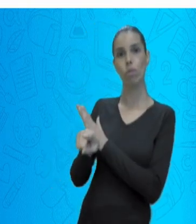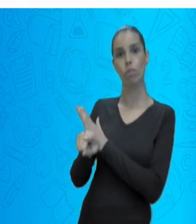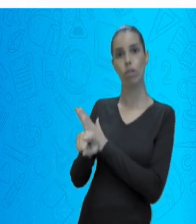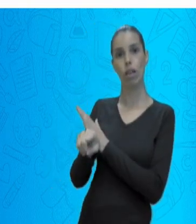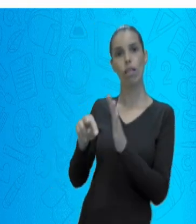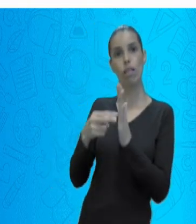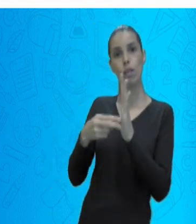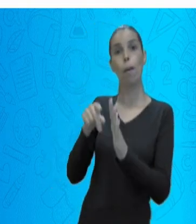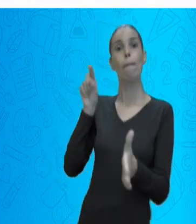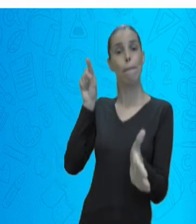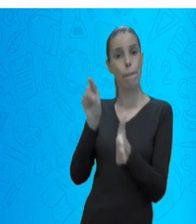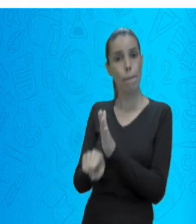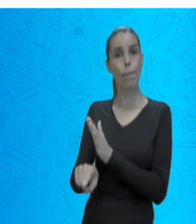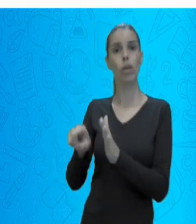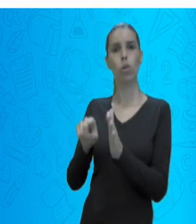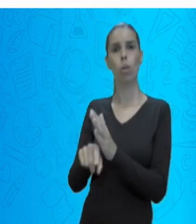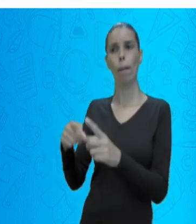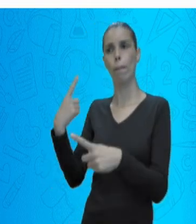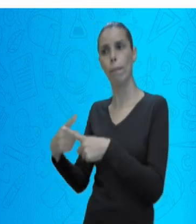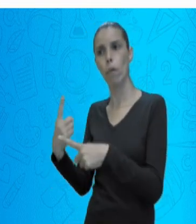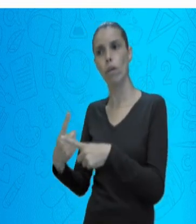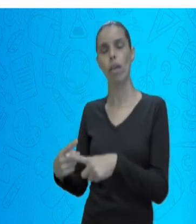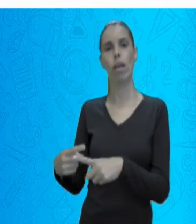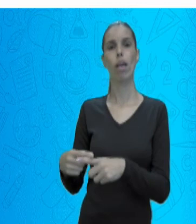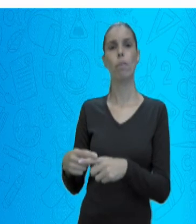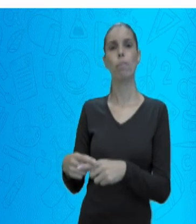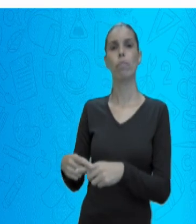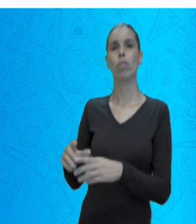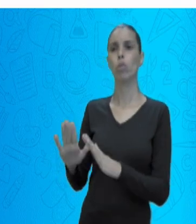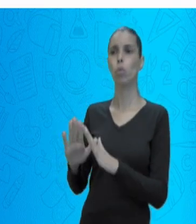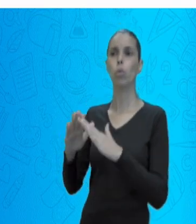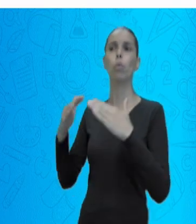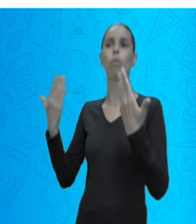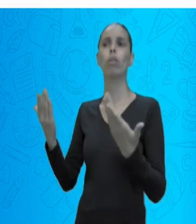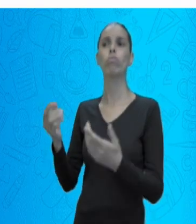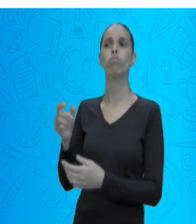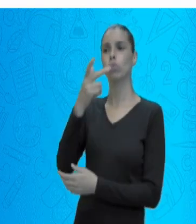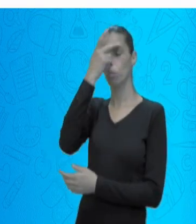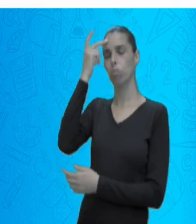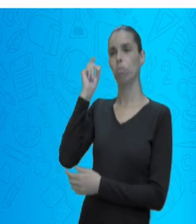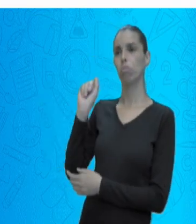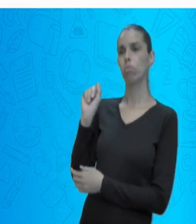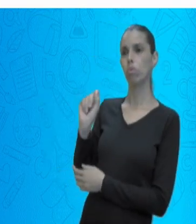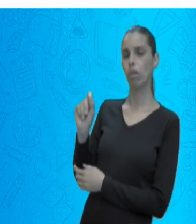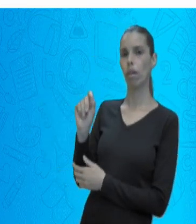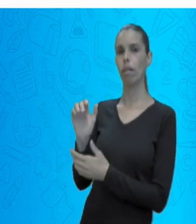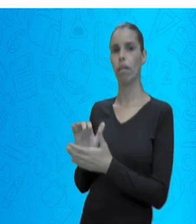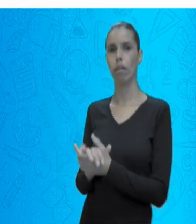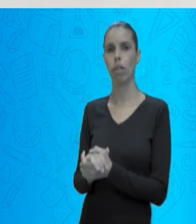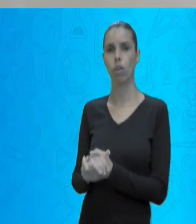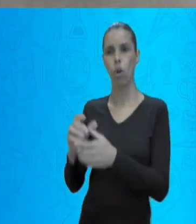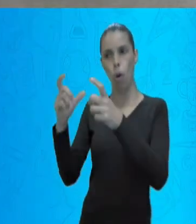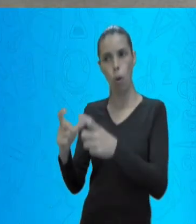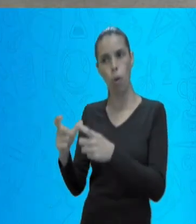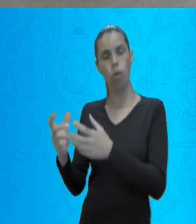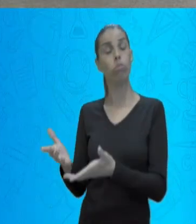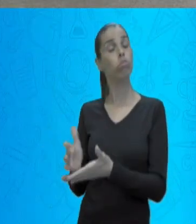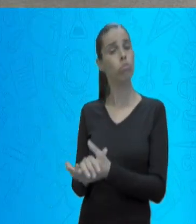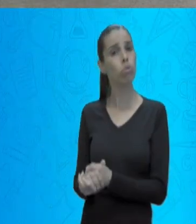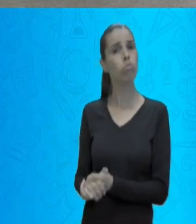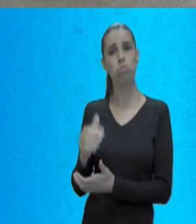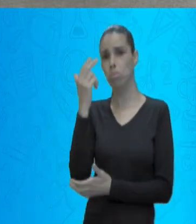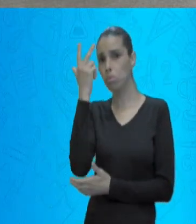por quê, quando, quem, foi, olha só, onde. São